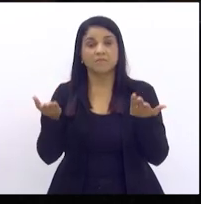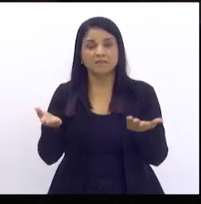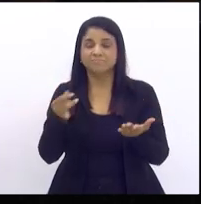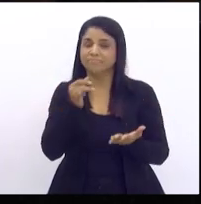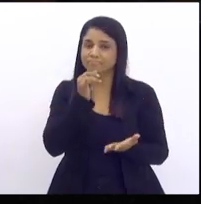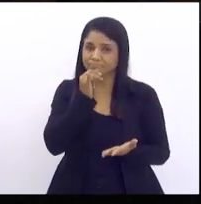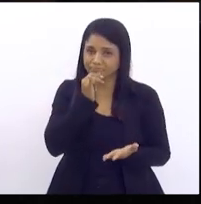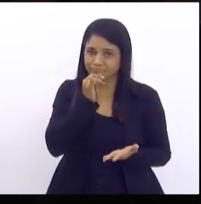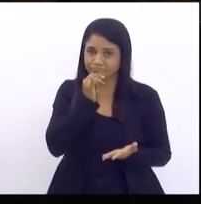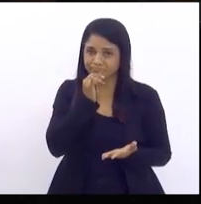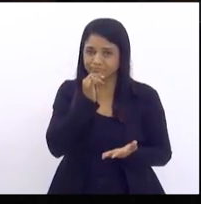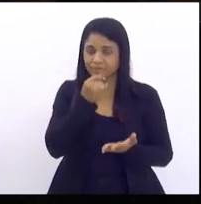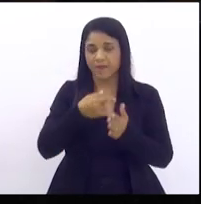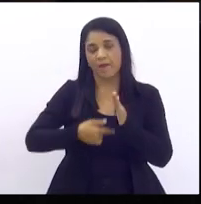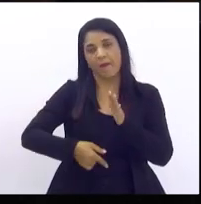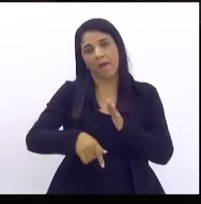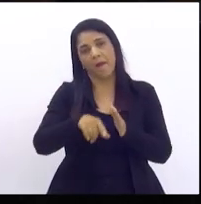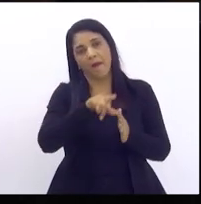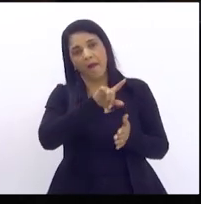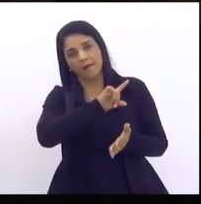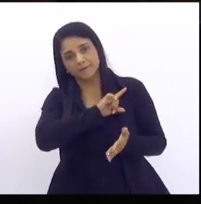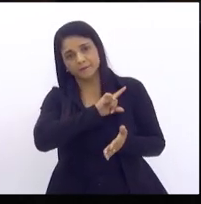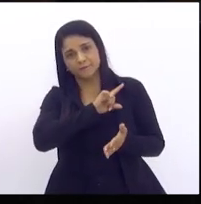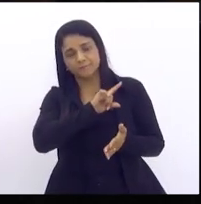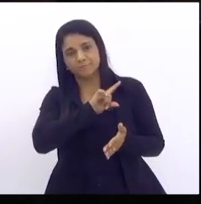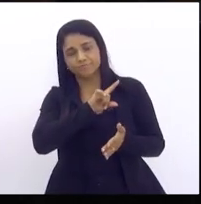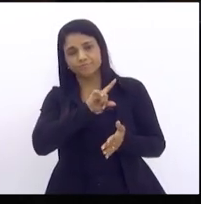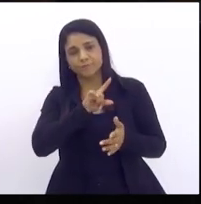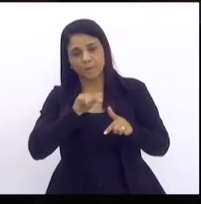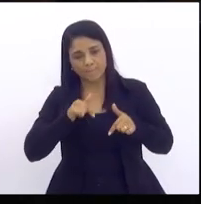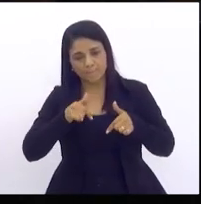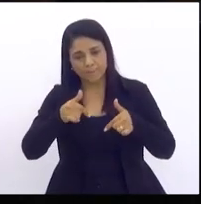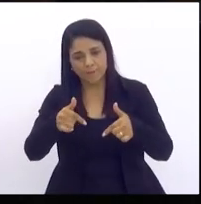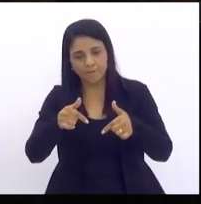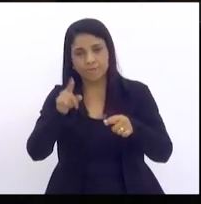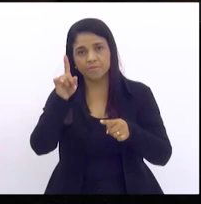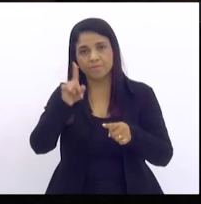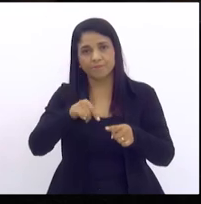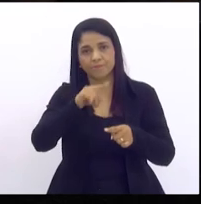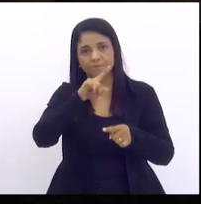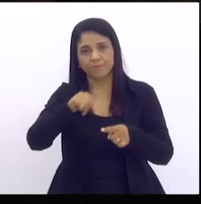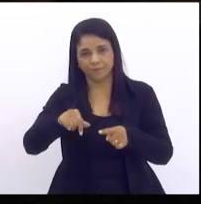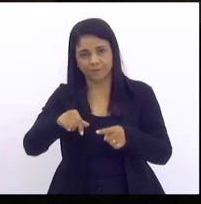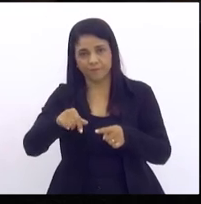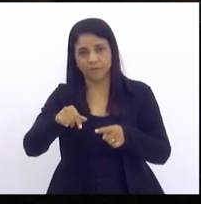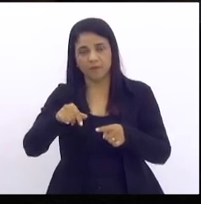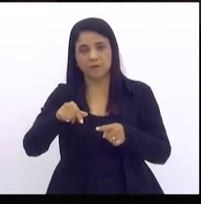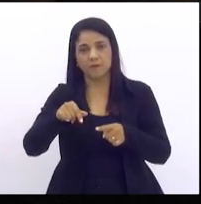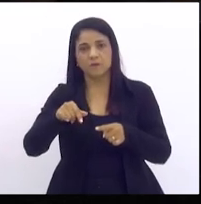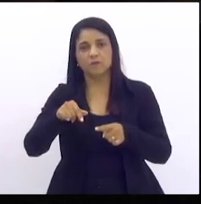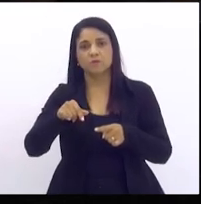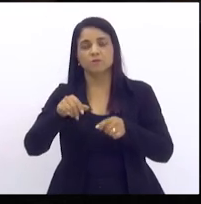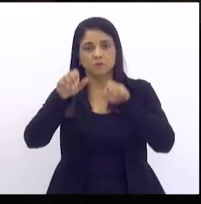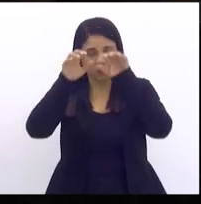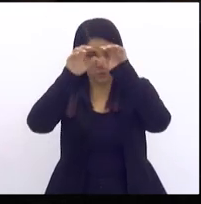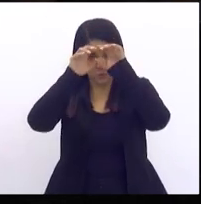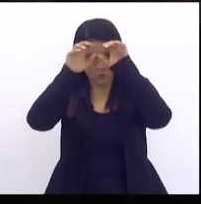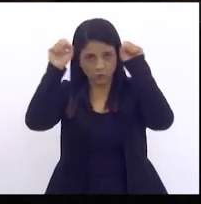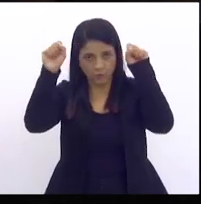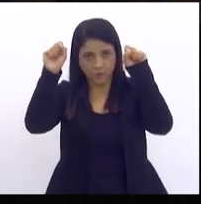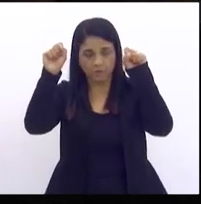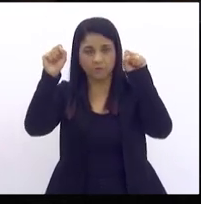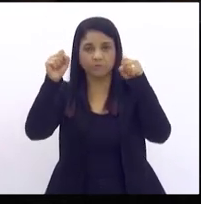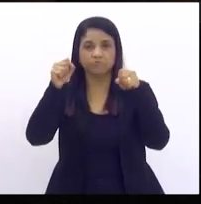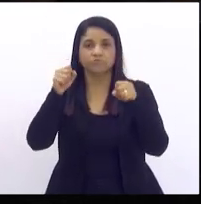a posteriori, essas iniciativas foram derrubadas no Supremo Tribunal Federal.